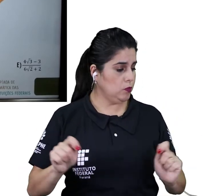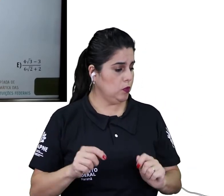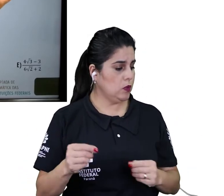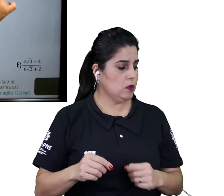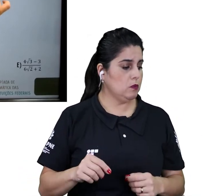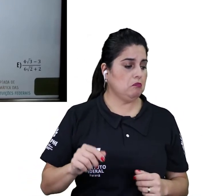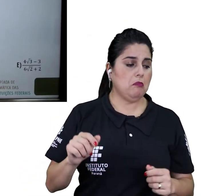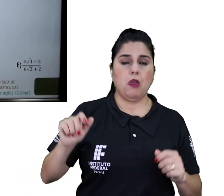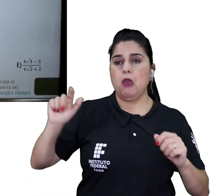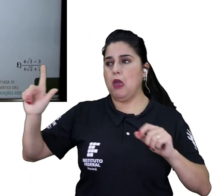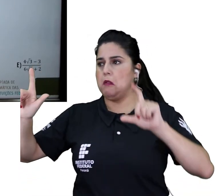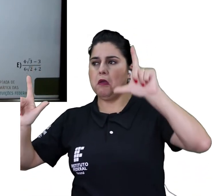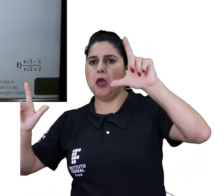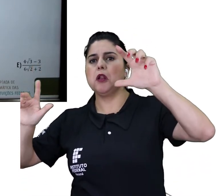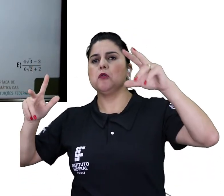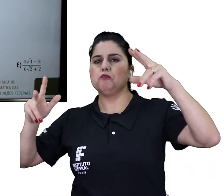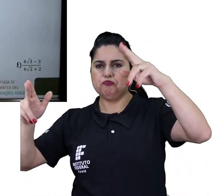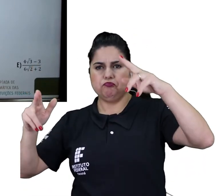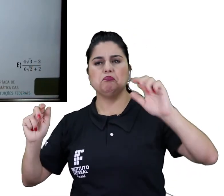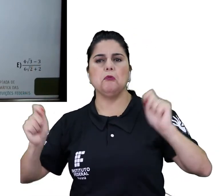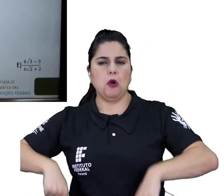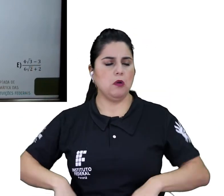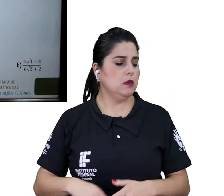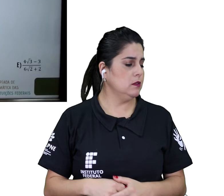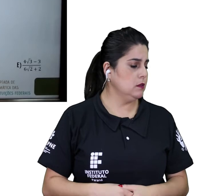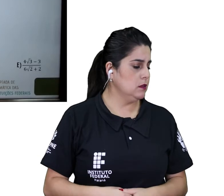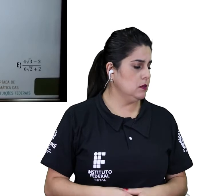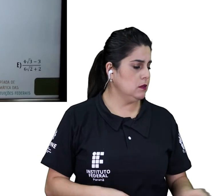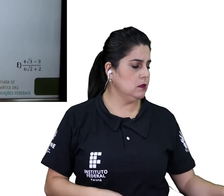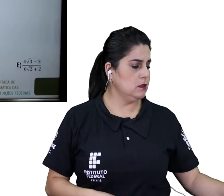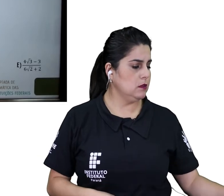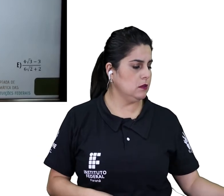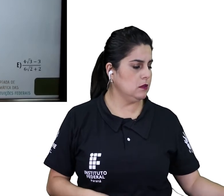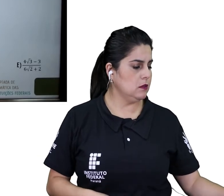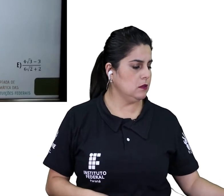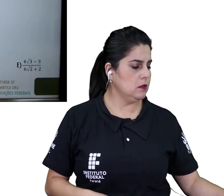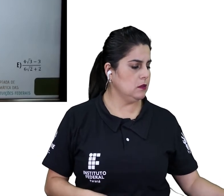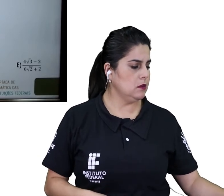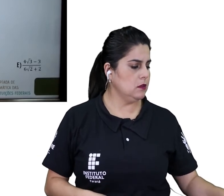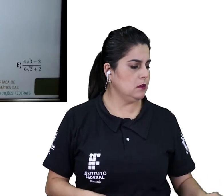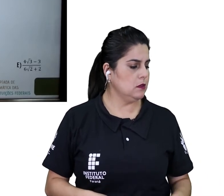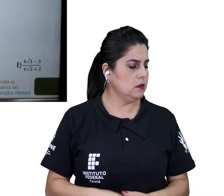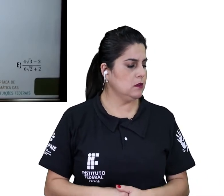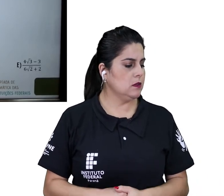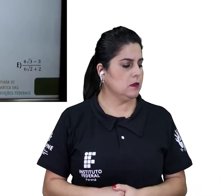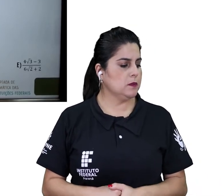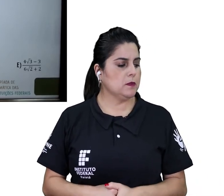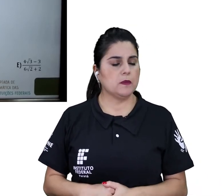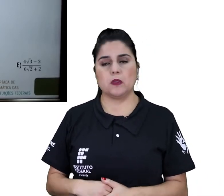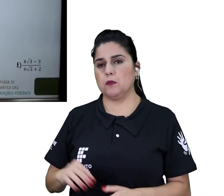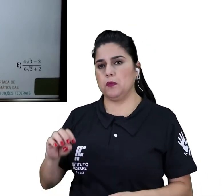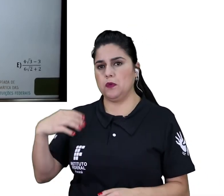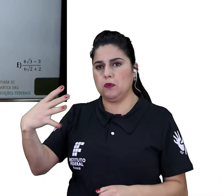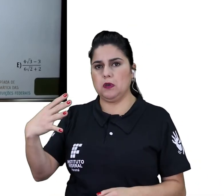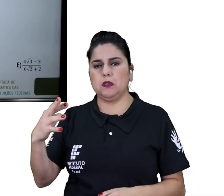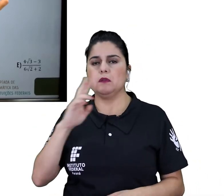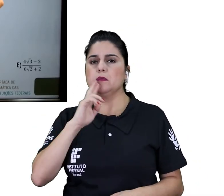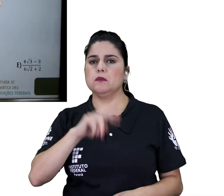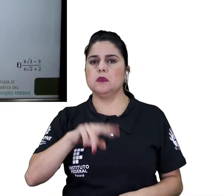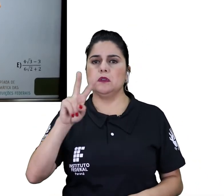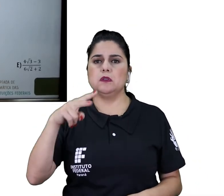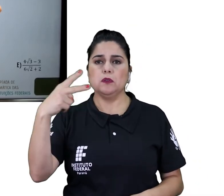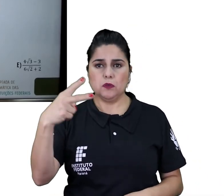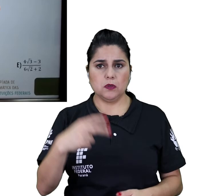L com L, simplificando 8 com 12. Por 4 dá 2, e